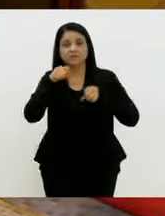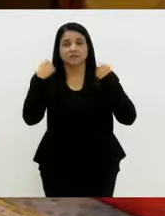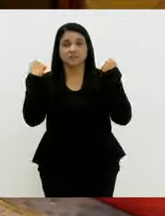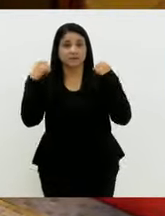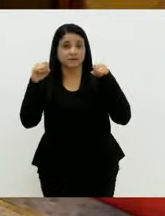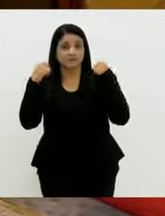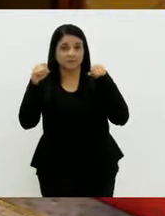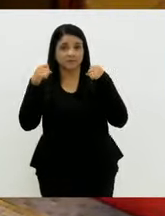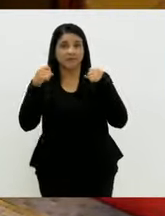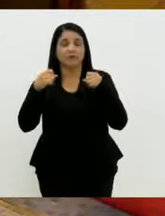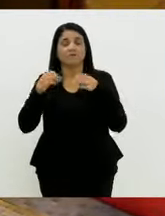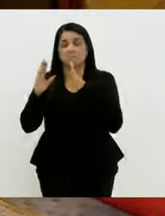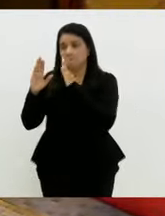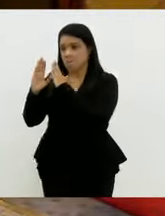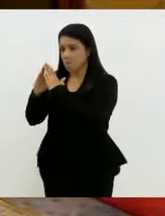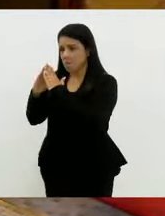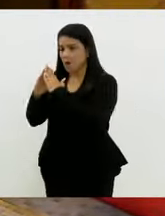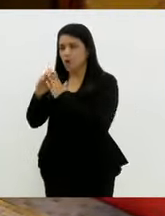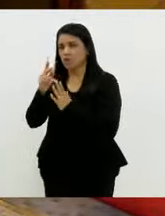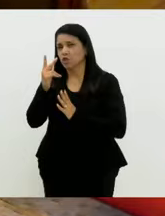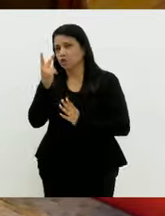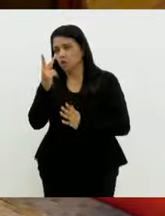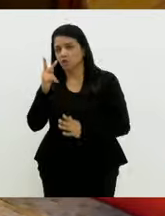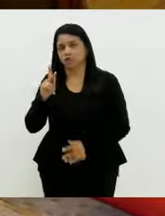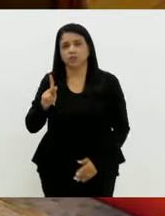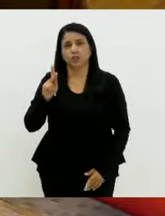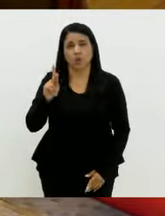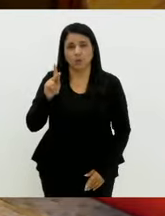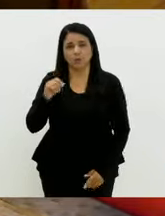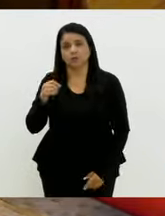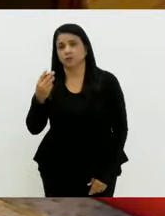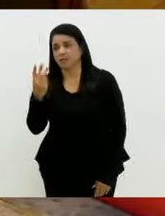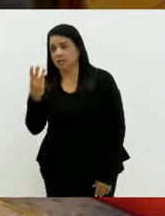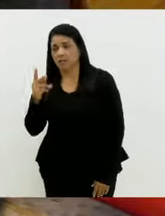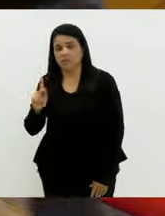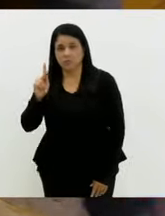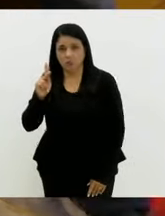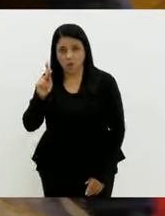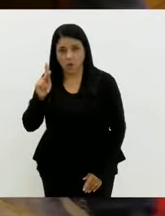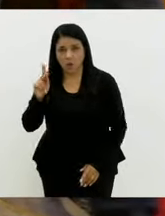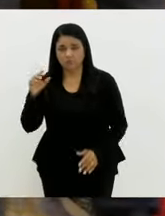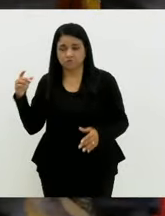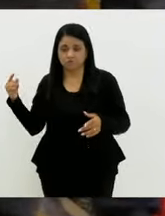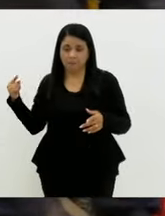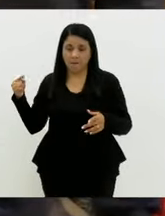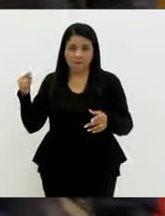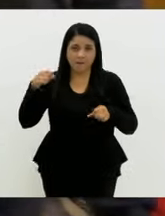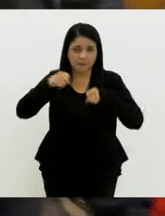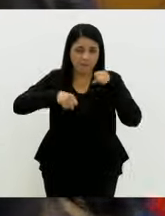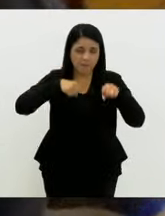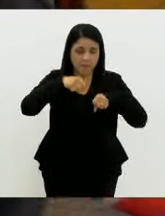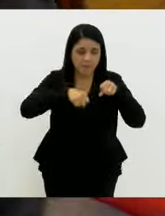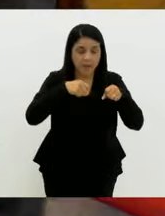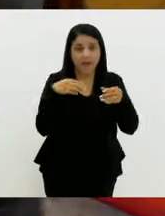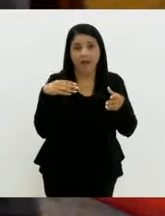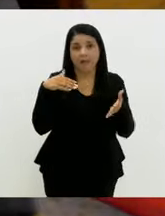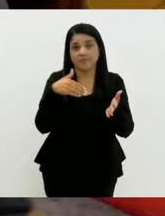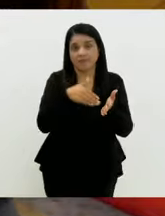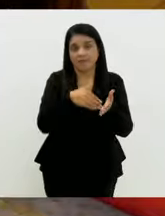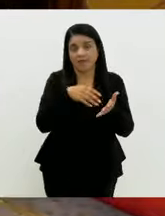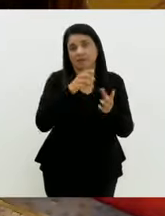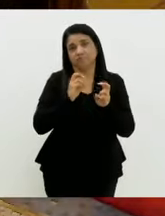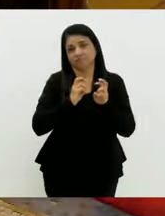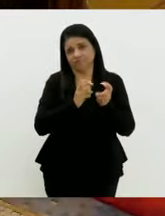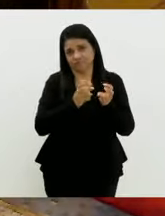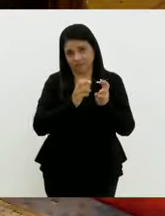eles moram a 1 quilômetro, 2 quilômetros, 3 quilômetros da estação. Portanto, cabe sim que eles usem a forma de